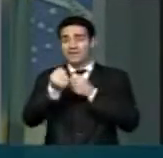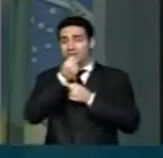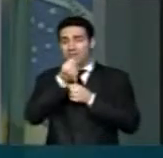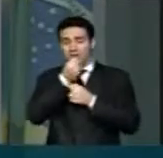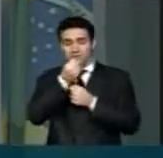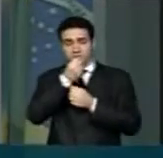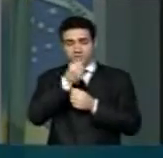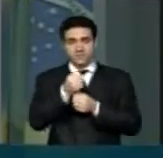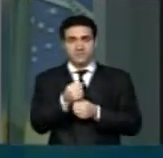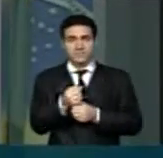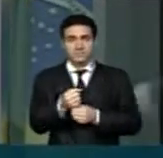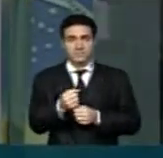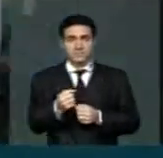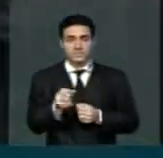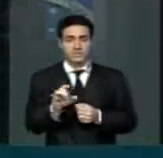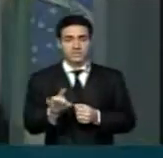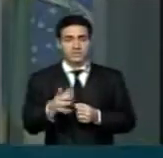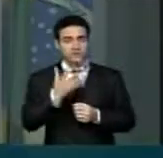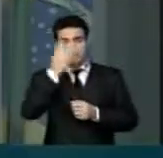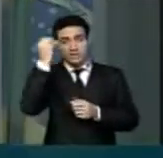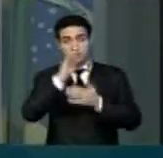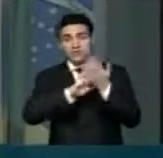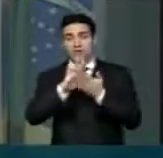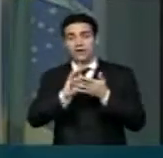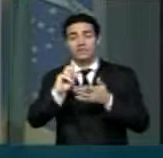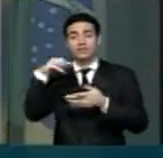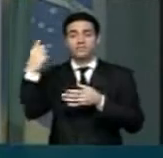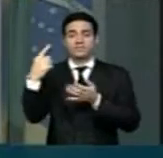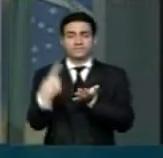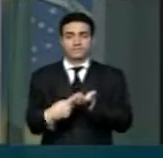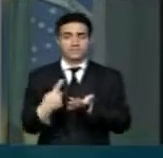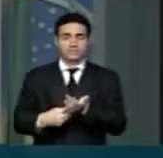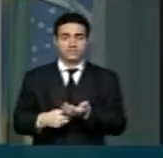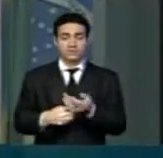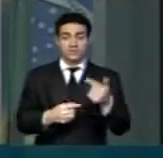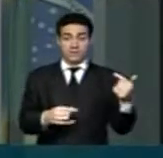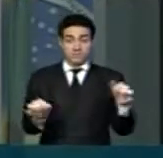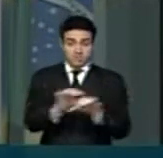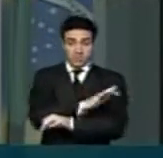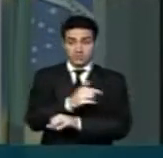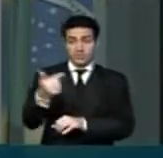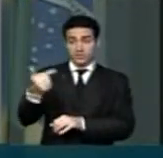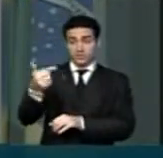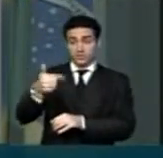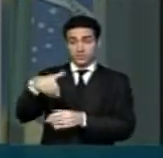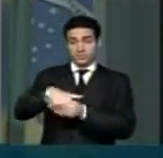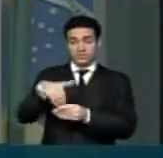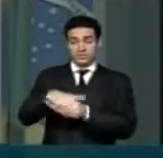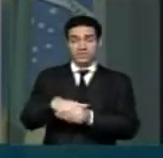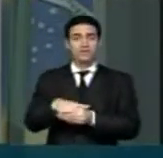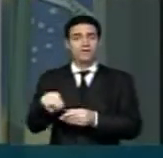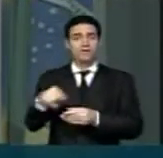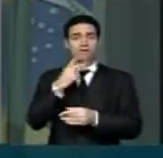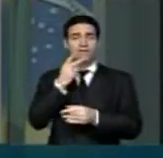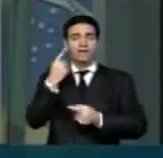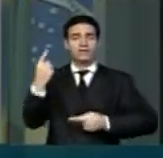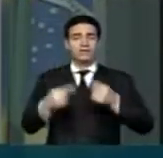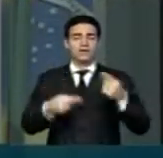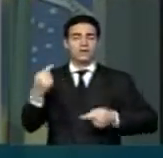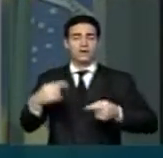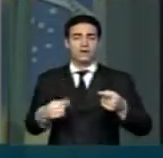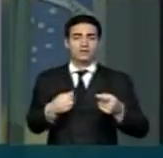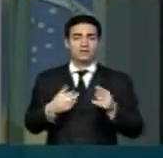não foi esquecida, apenas adiada. Passado o segundo turno, o pseudo-debate sobre a